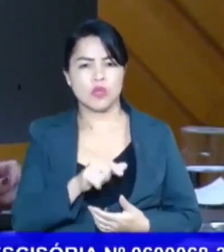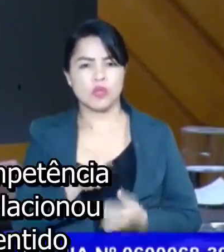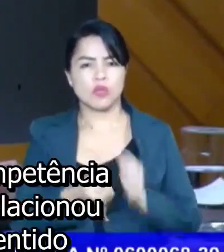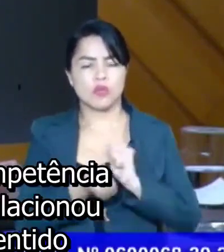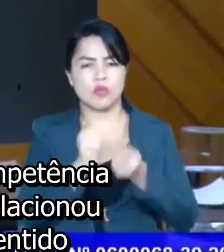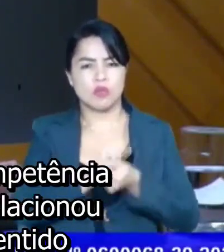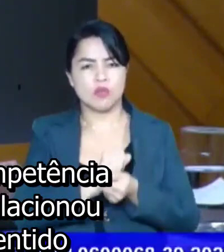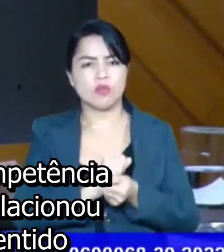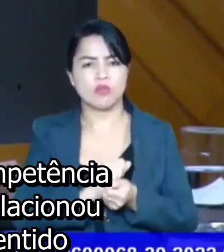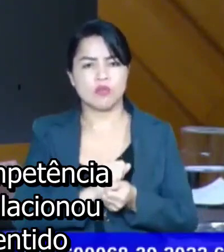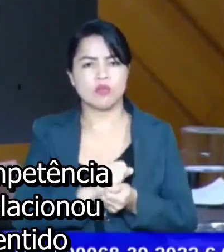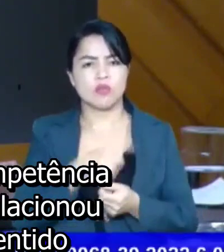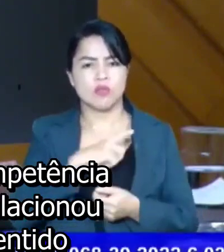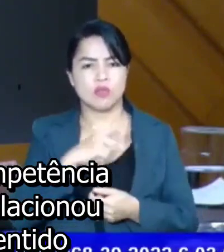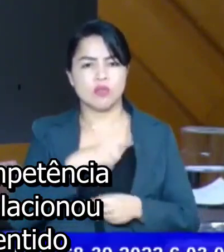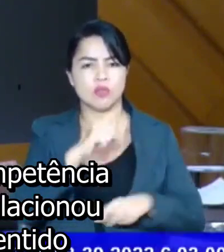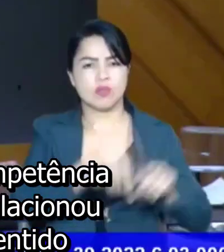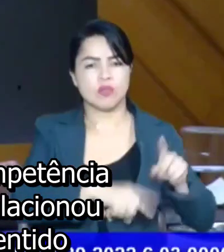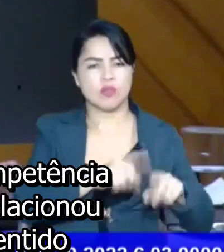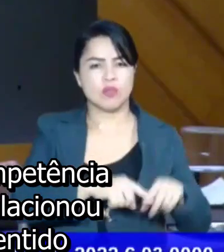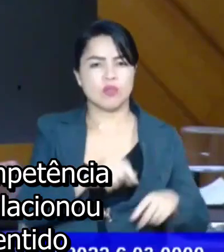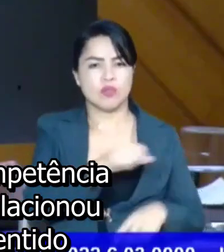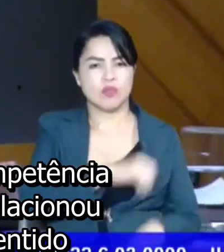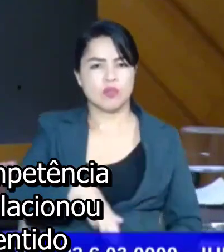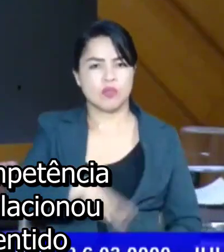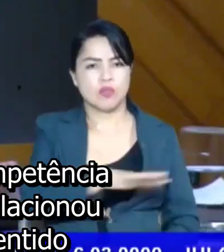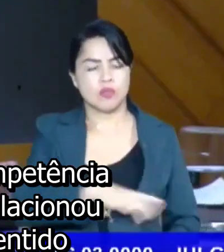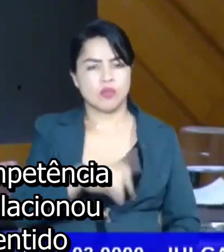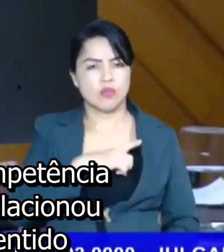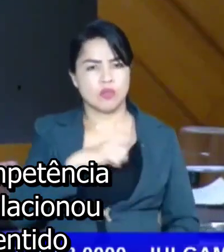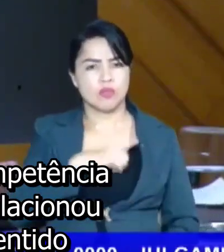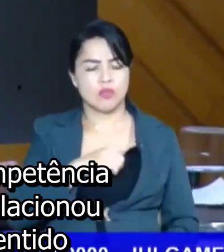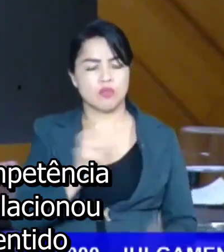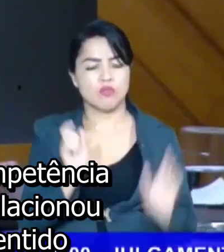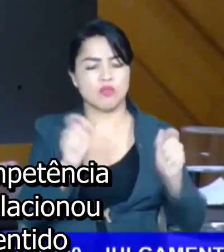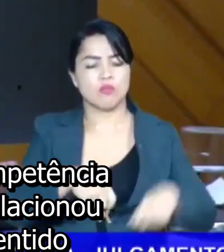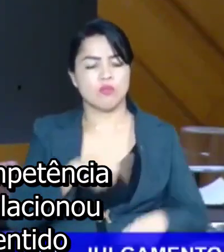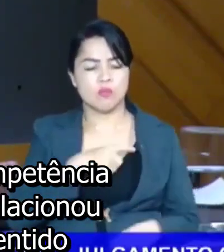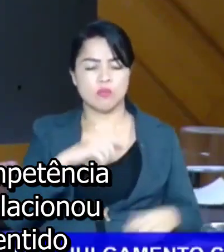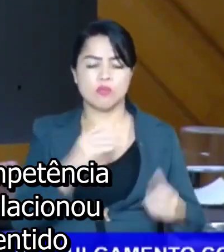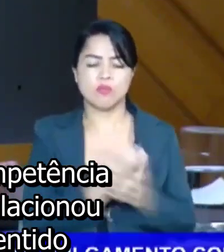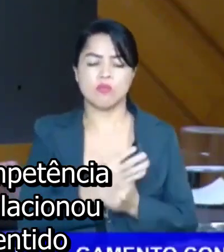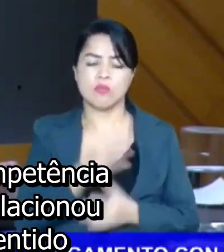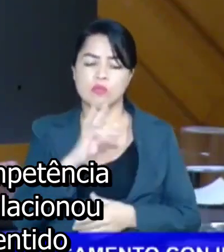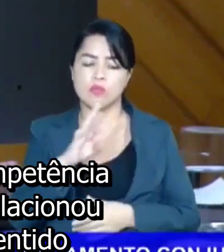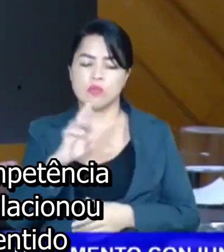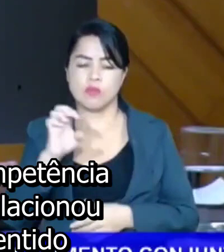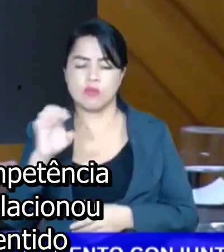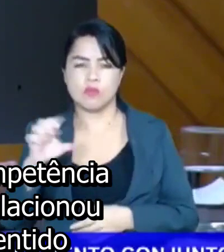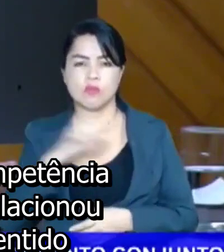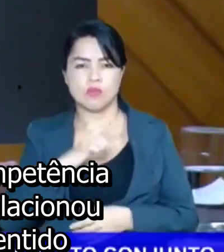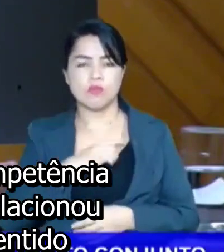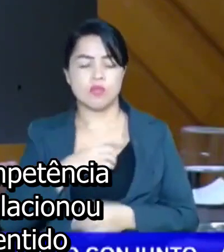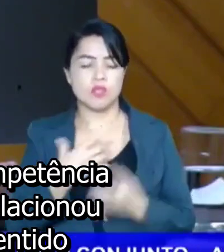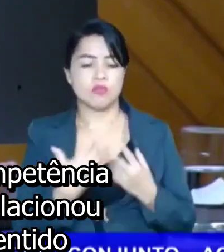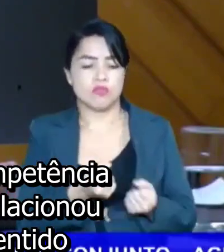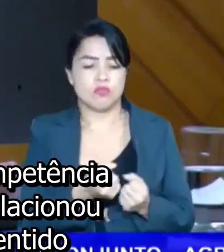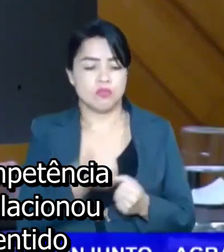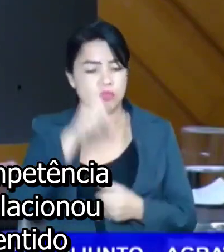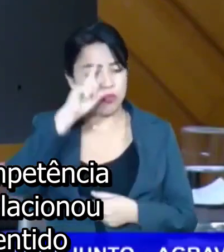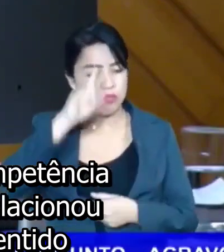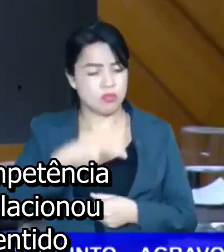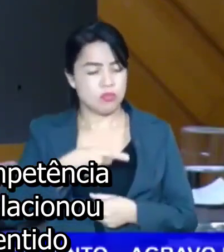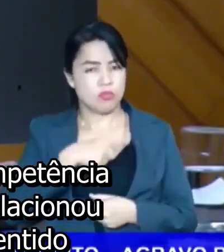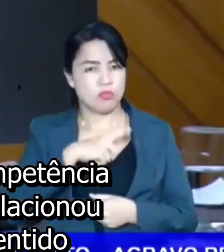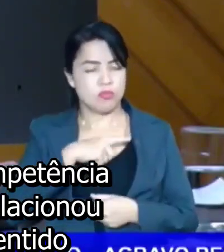ação rescisória, tendo como objeto o acórdão regional, sendo a competência para julgamento do TRE que proferiu a decisão.